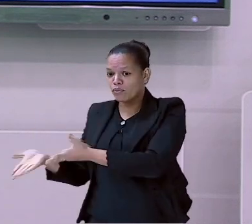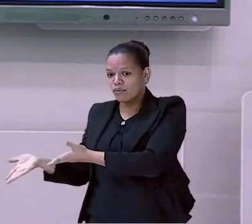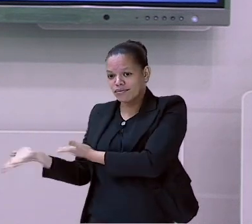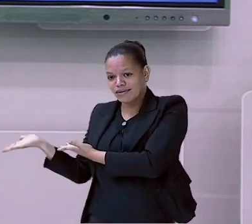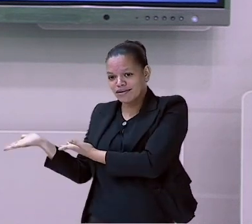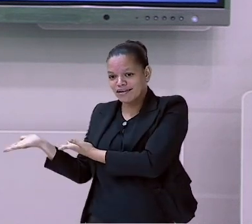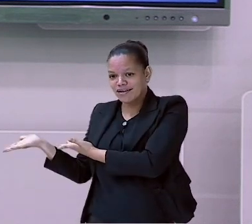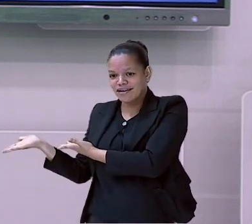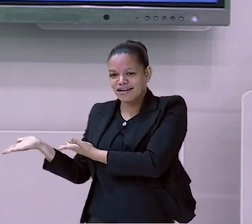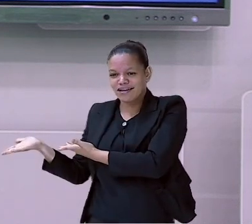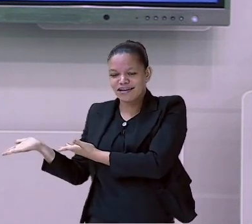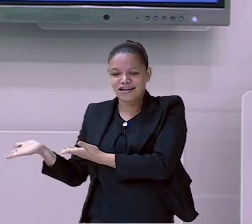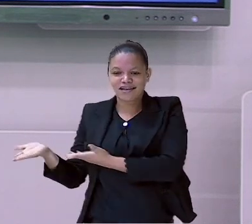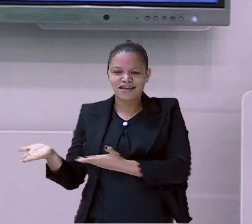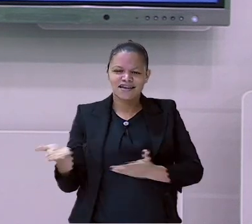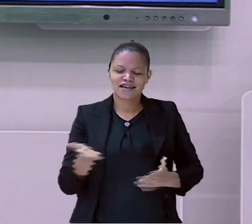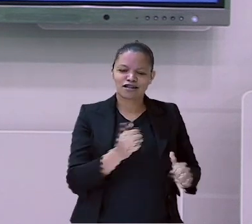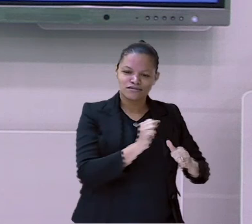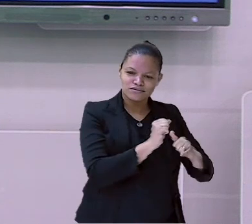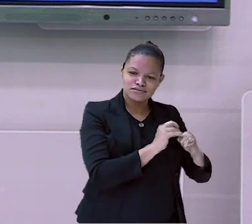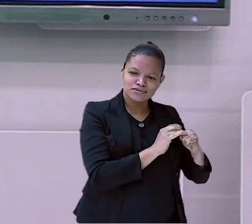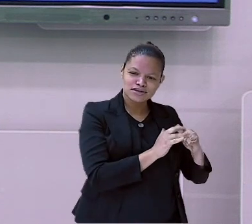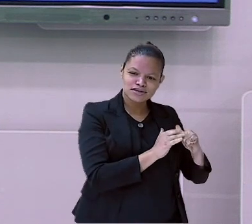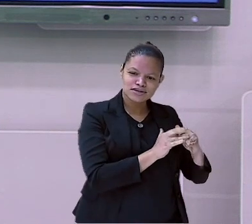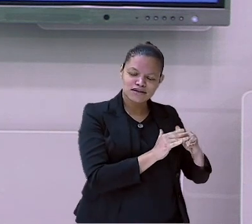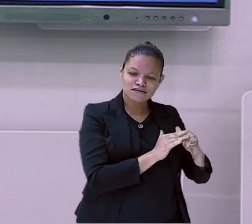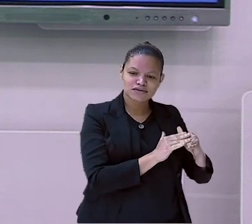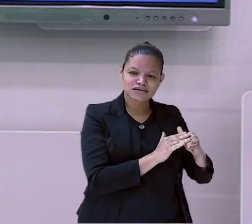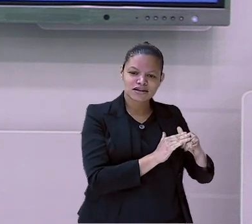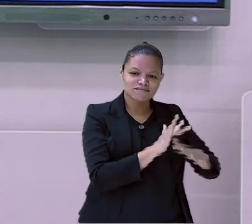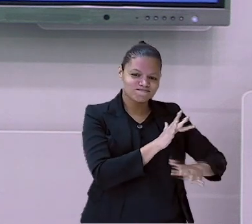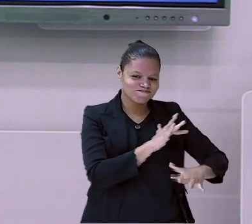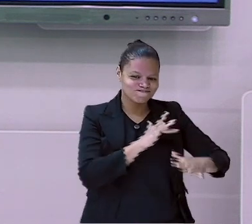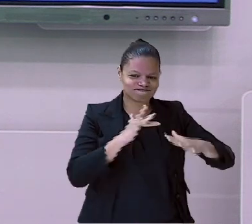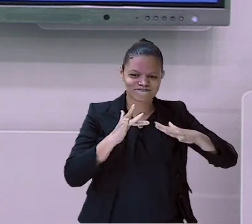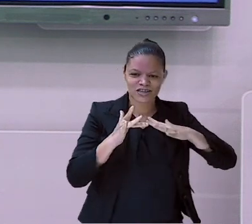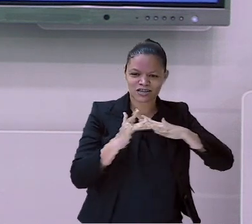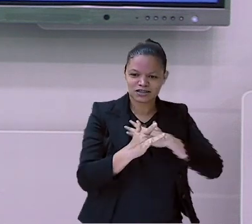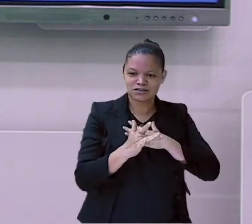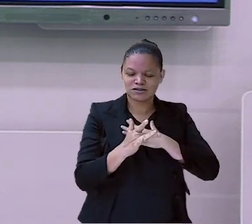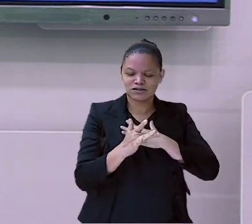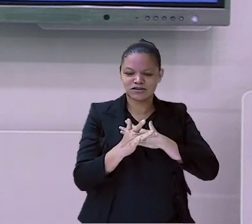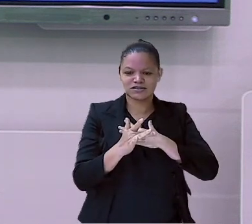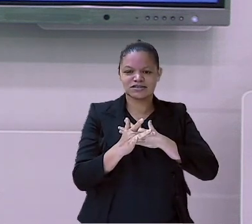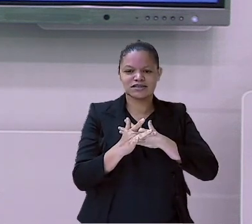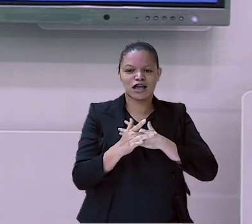da tela. Se inscreva no nosso canal no YouTube e acesse as nossas redes